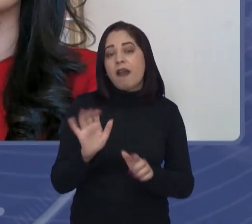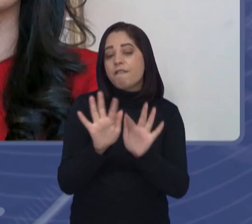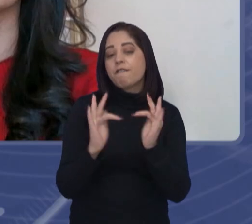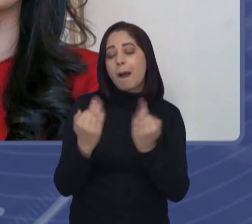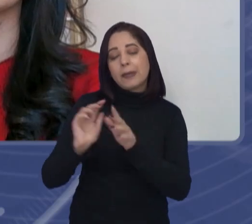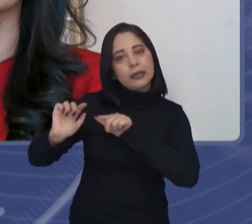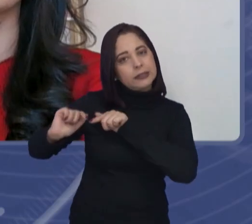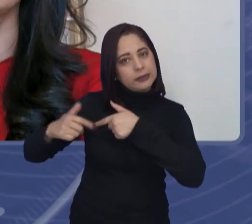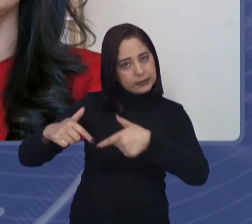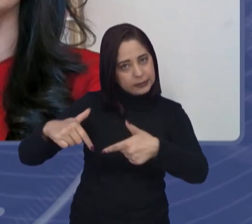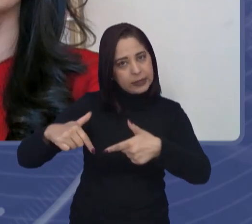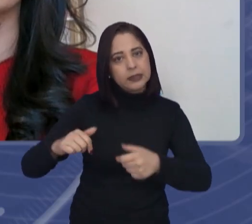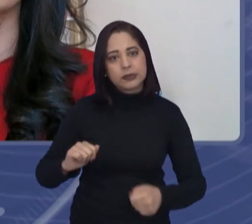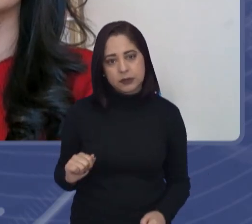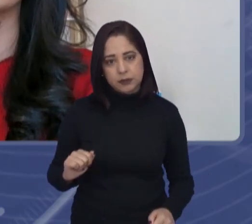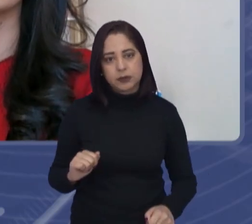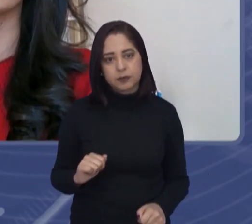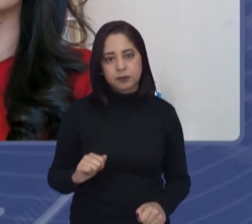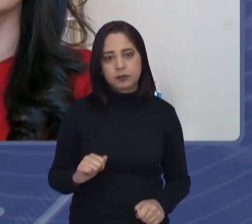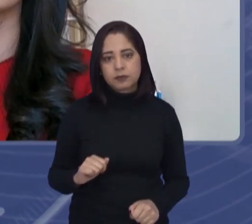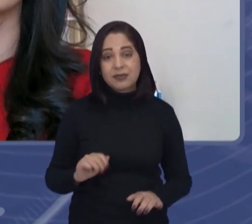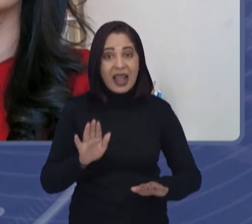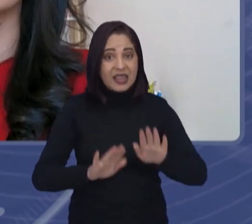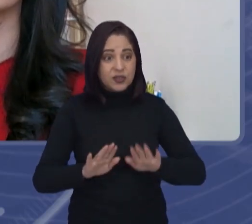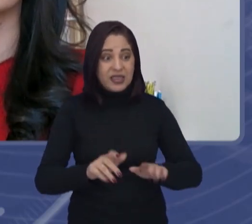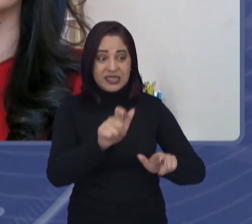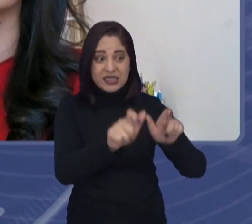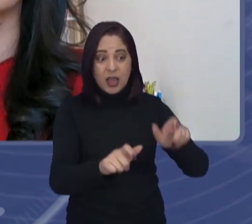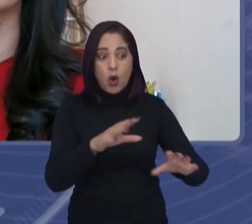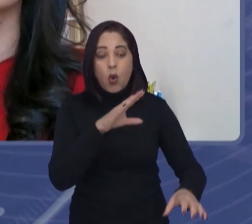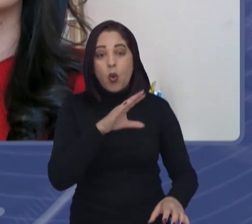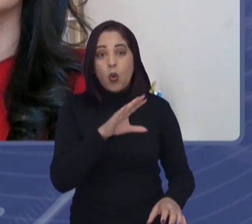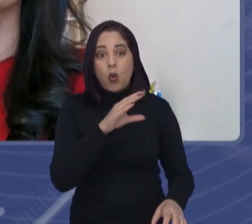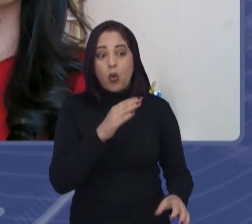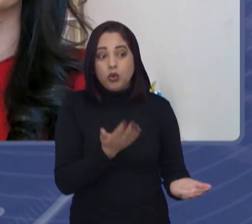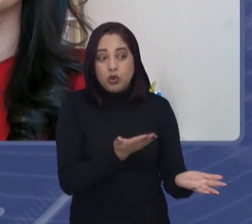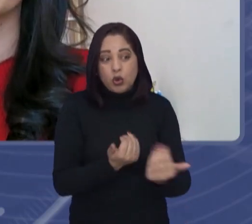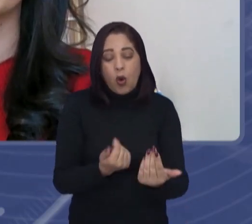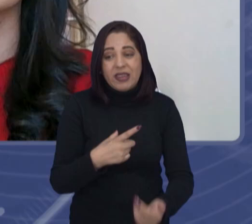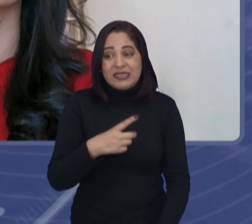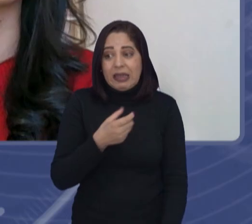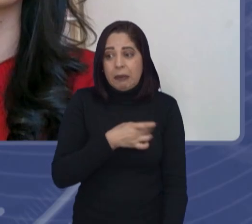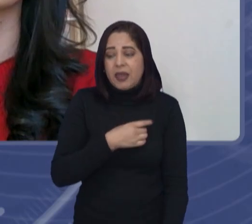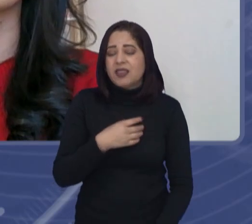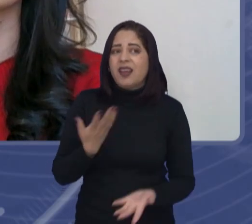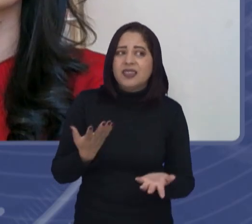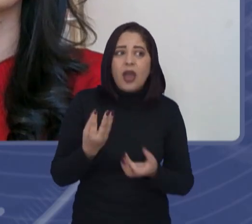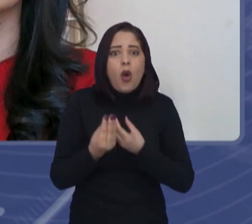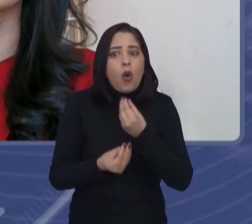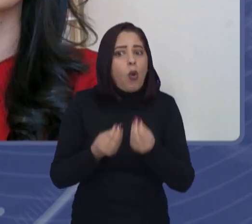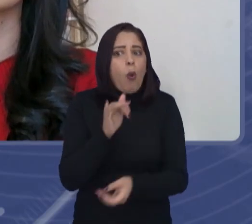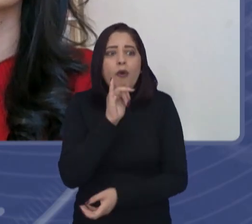muitos jovens, eles têm até medo, né? Nossa, mas como que eu vou falar isso para os meus pais? Alguns acabam